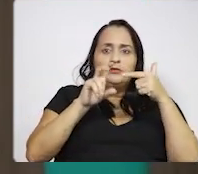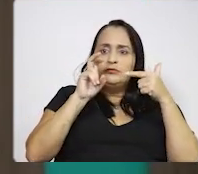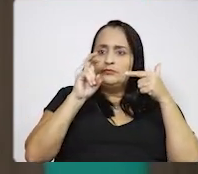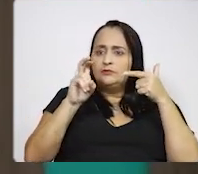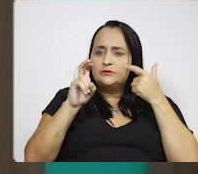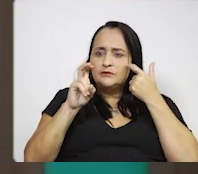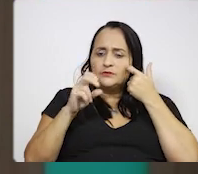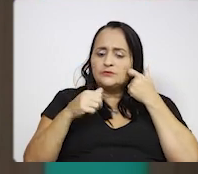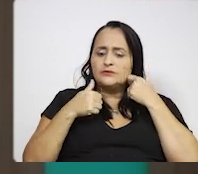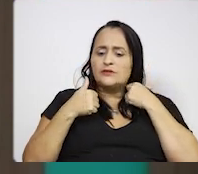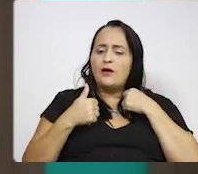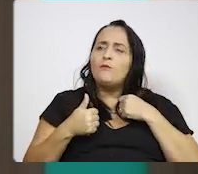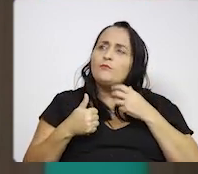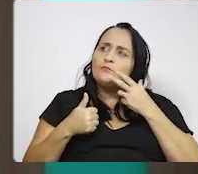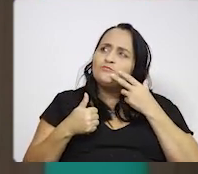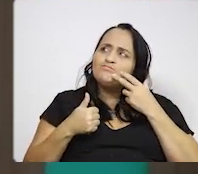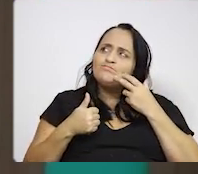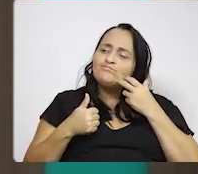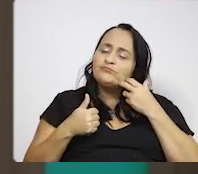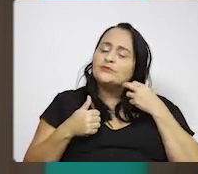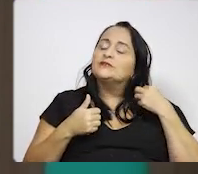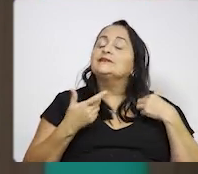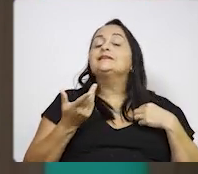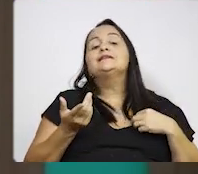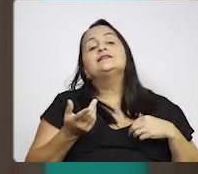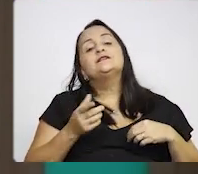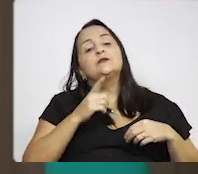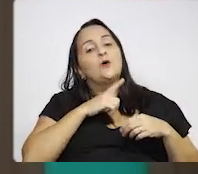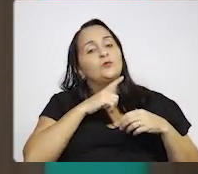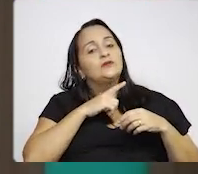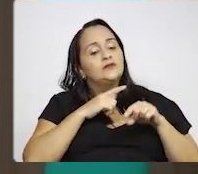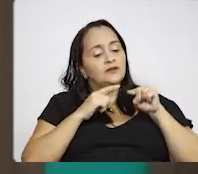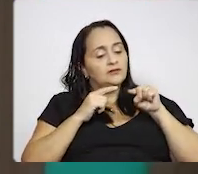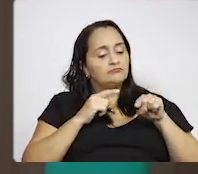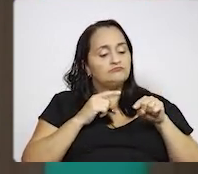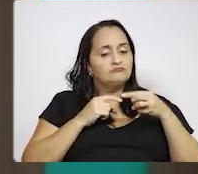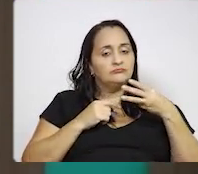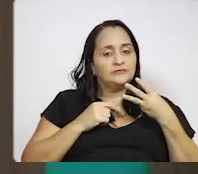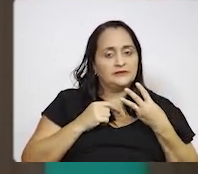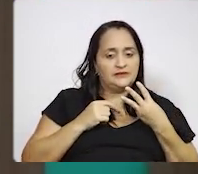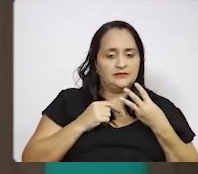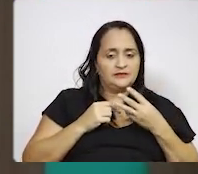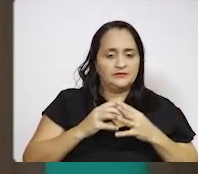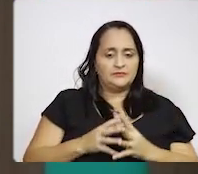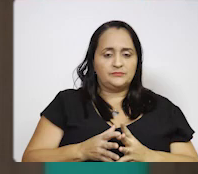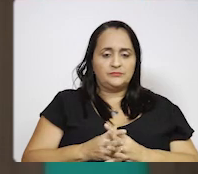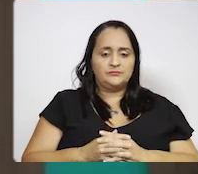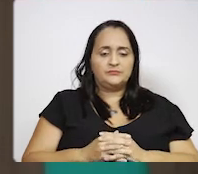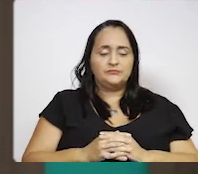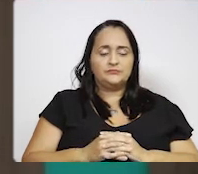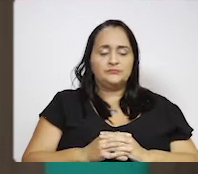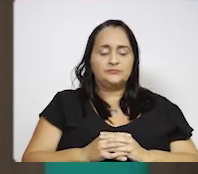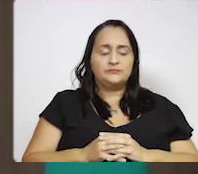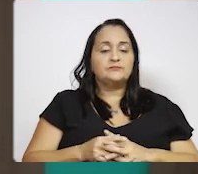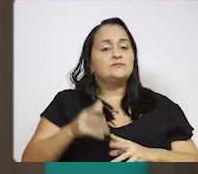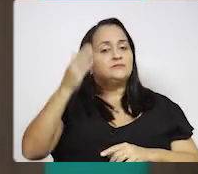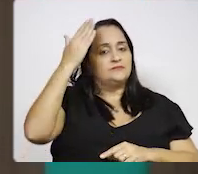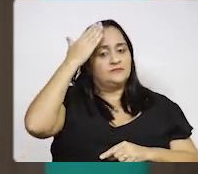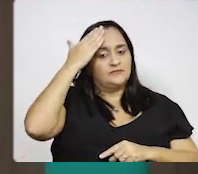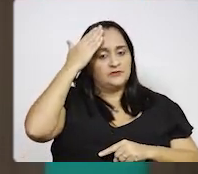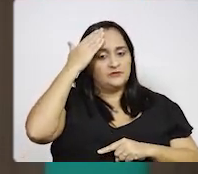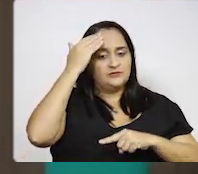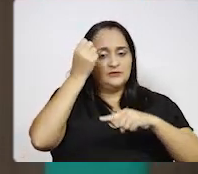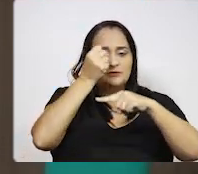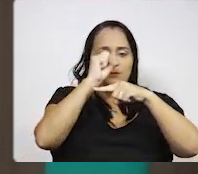deu 1 nessa divisão, eu já sei que essa fração 8